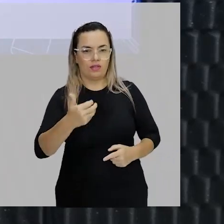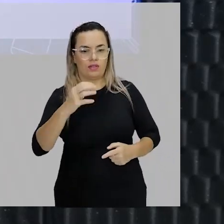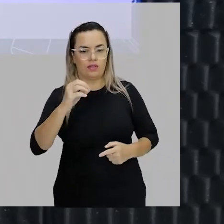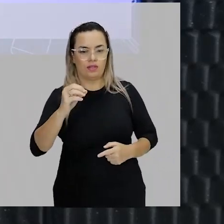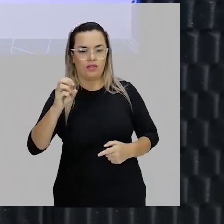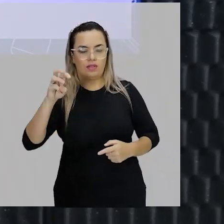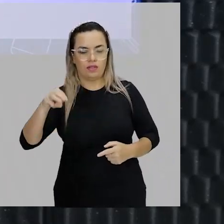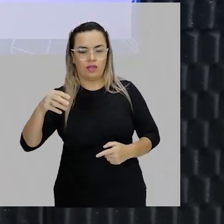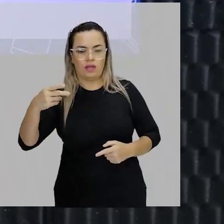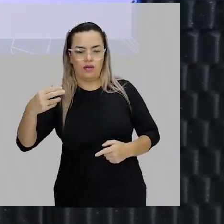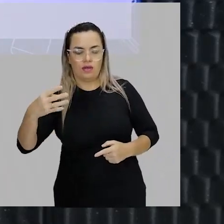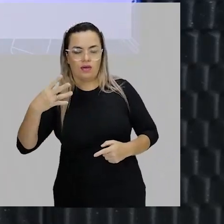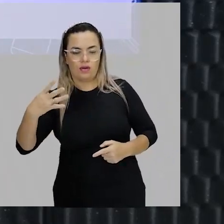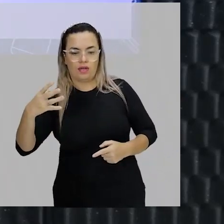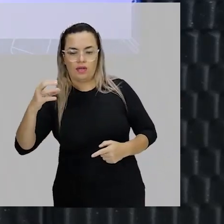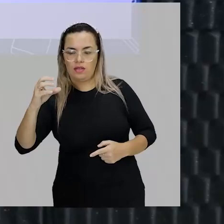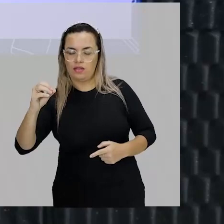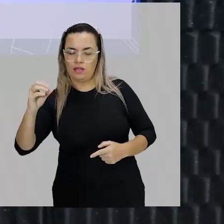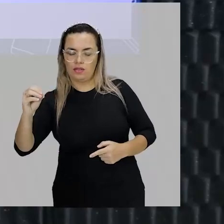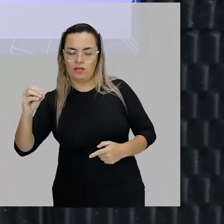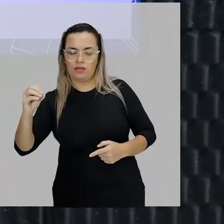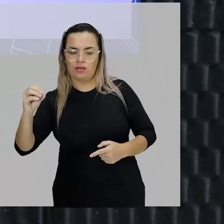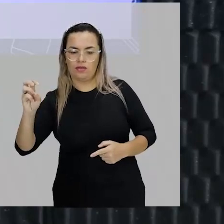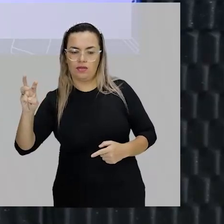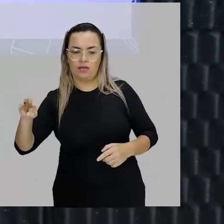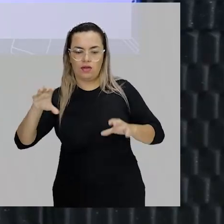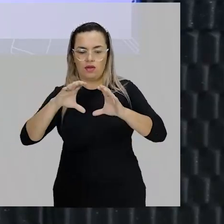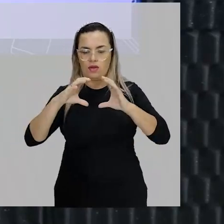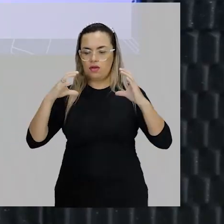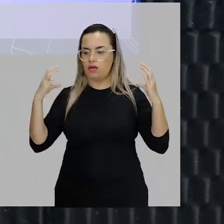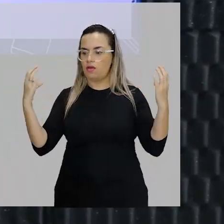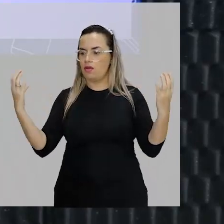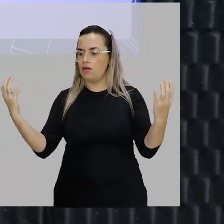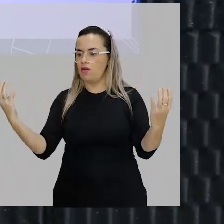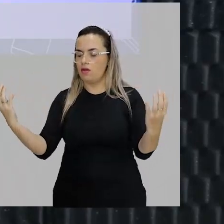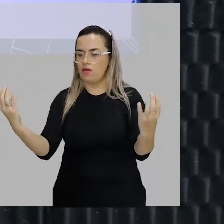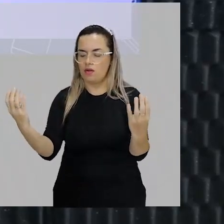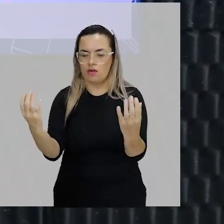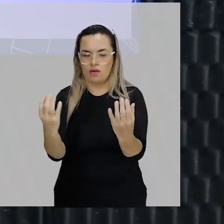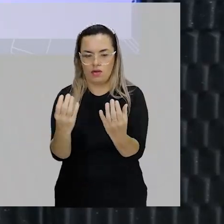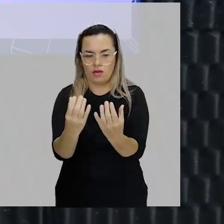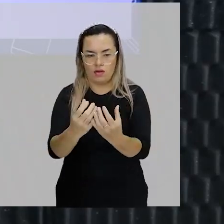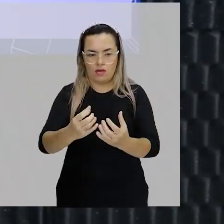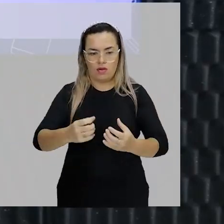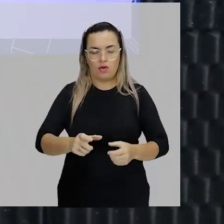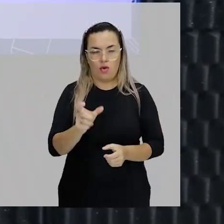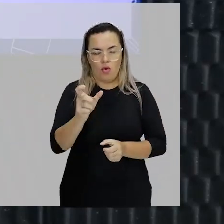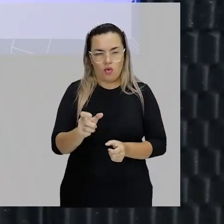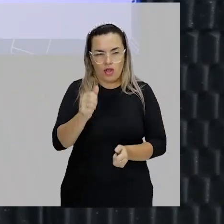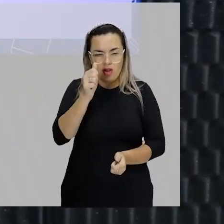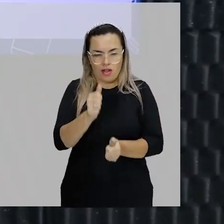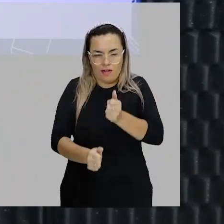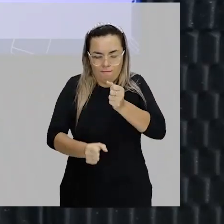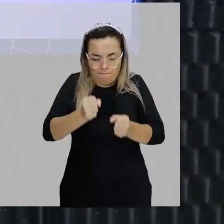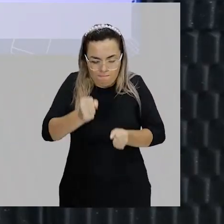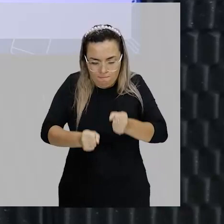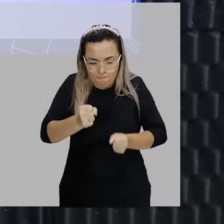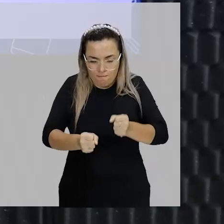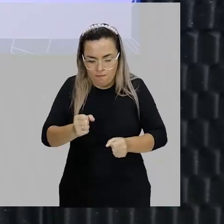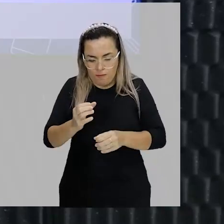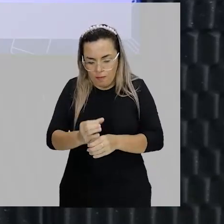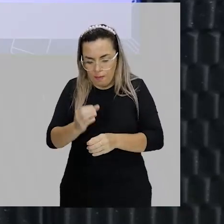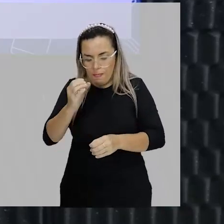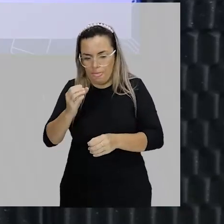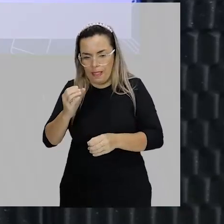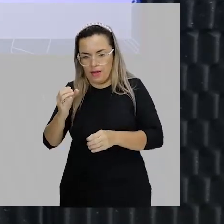Uma volta completa na pista de atletismo. Os atletas correm com um bastão na mão e tem que ir fazendo a passagem desse